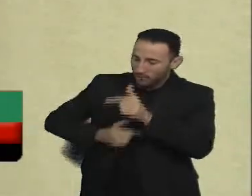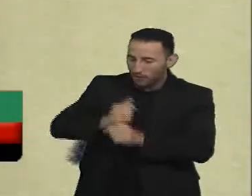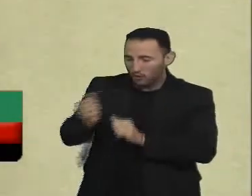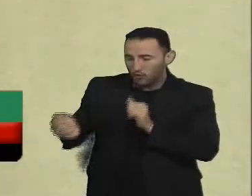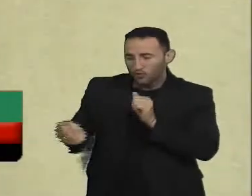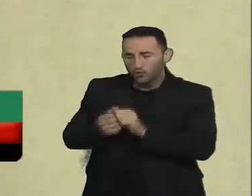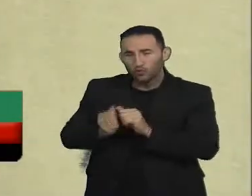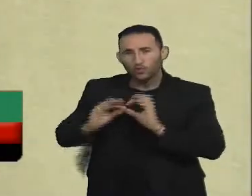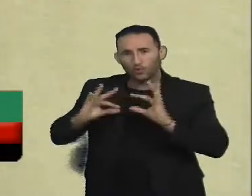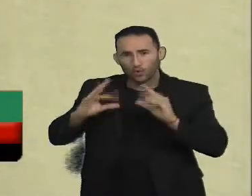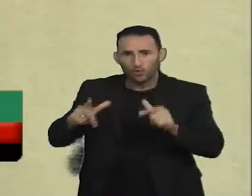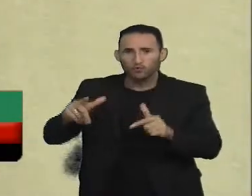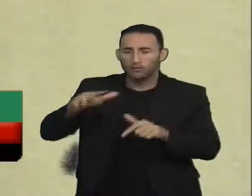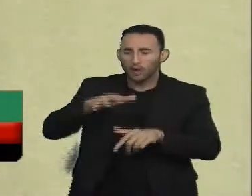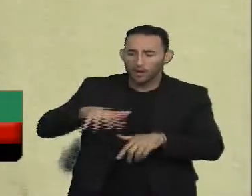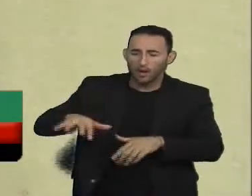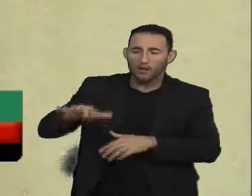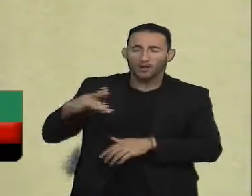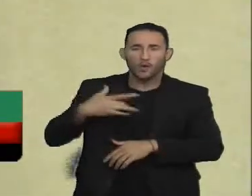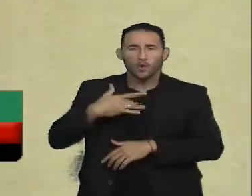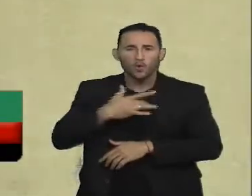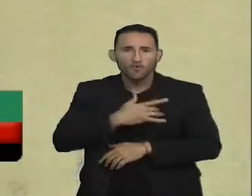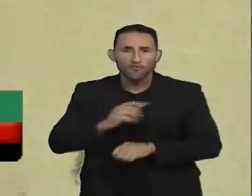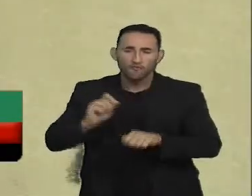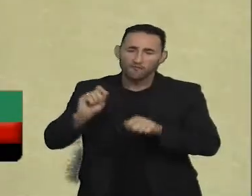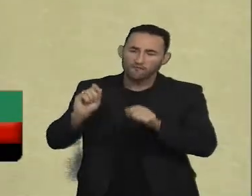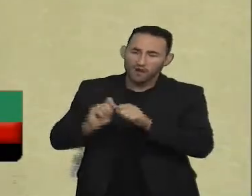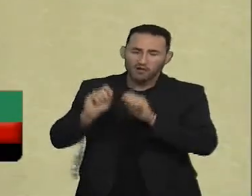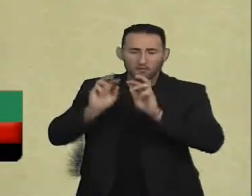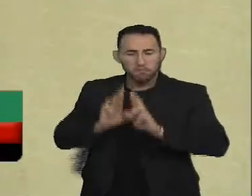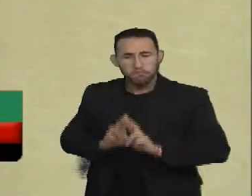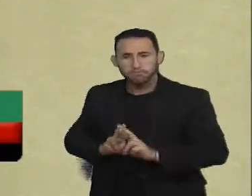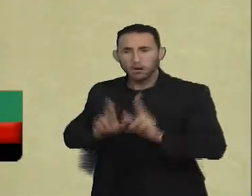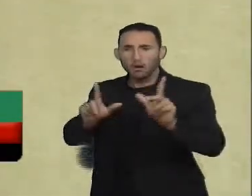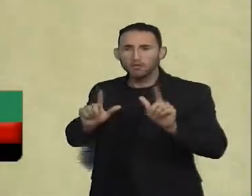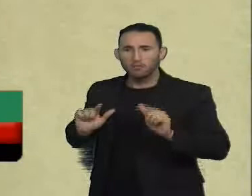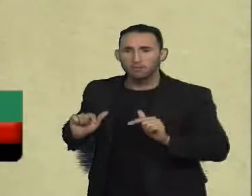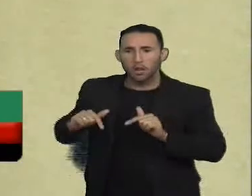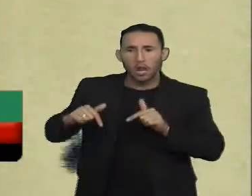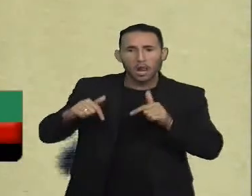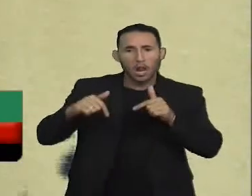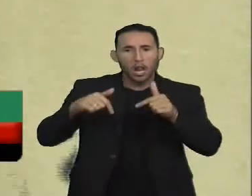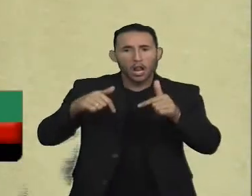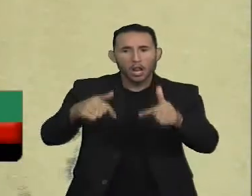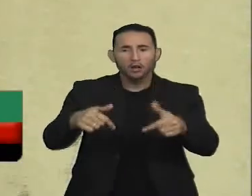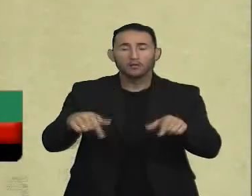saúde, que está fazendo a diferença agora, mas também atuou muito,